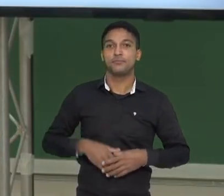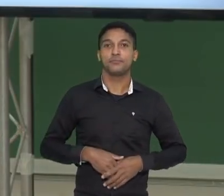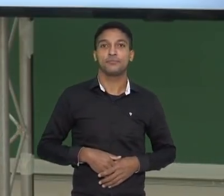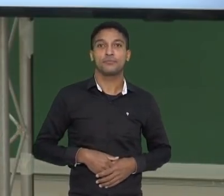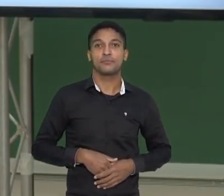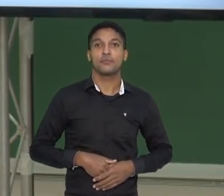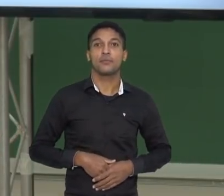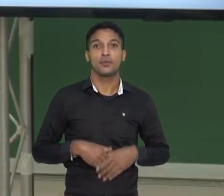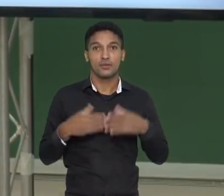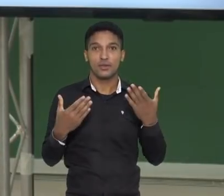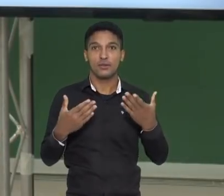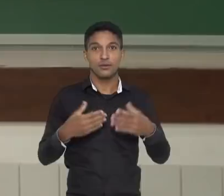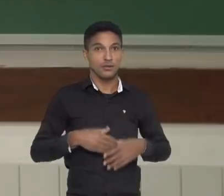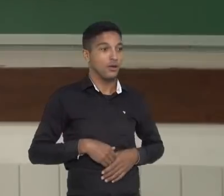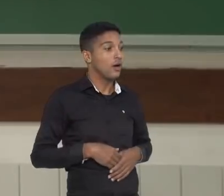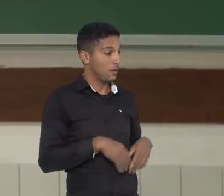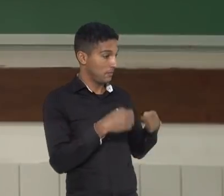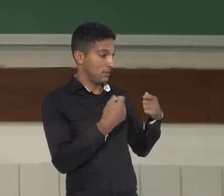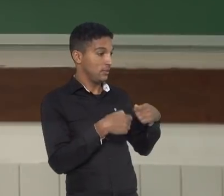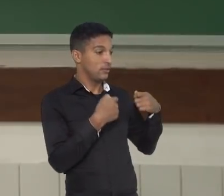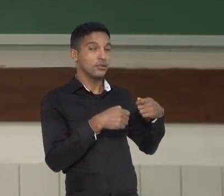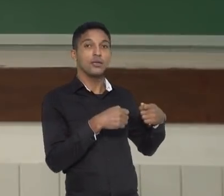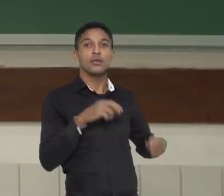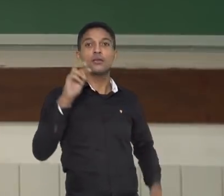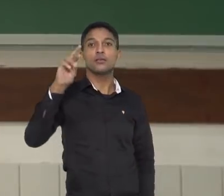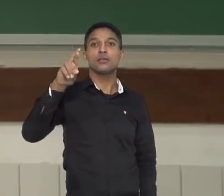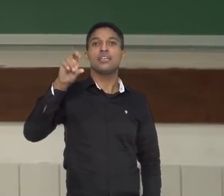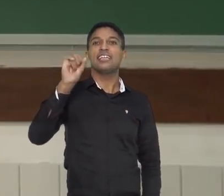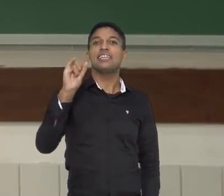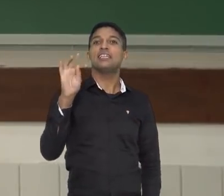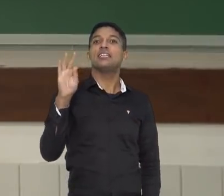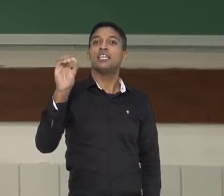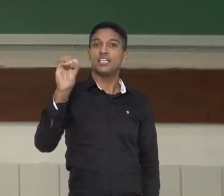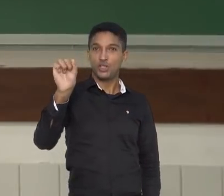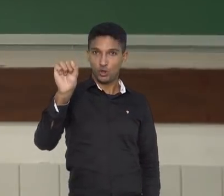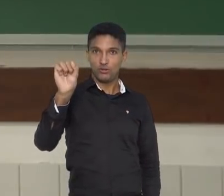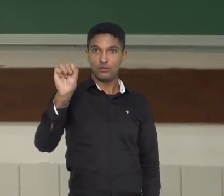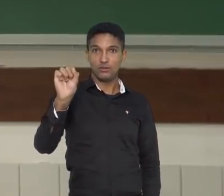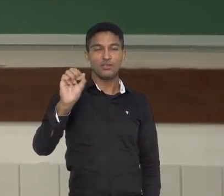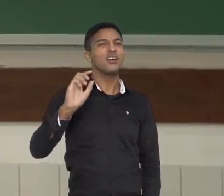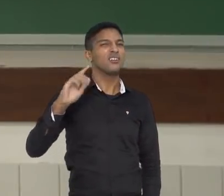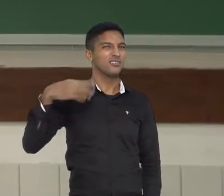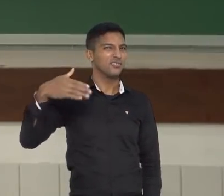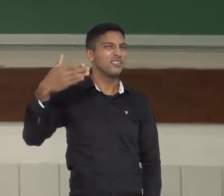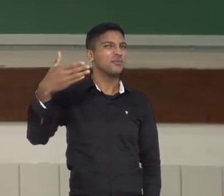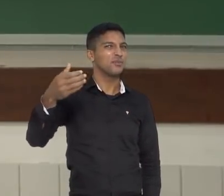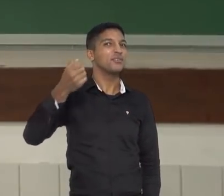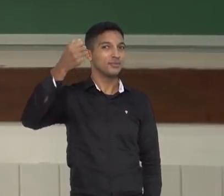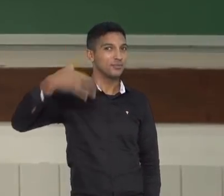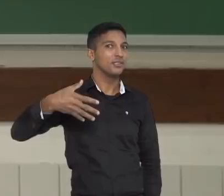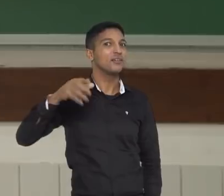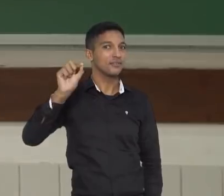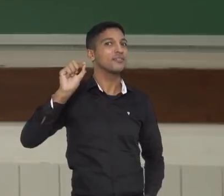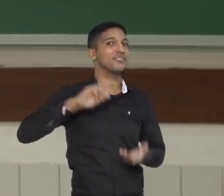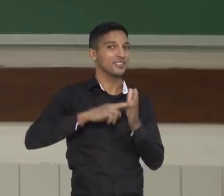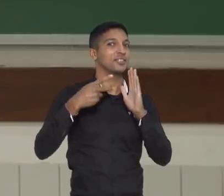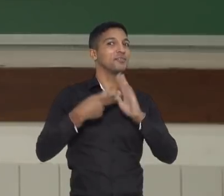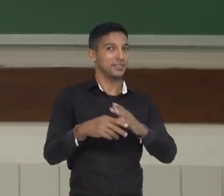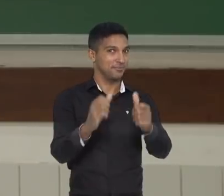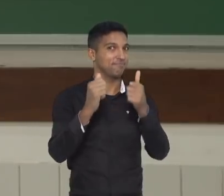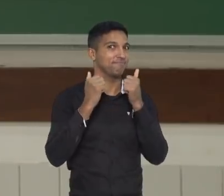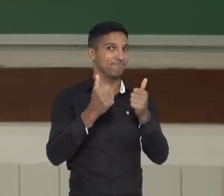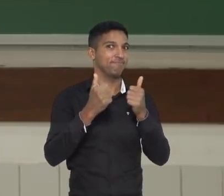aí ela vai dizer que precisa de ritos. Depois nós vamos falar o que são esses ritos. Tudo